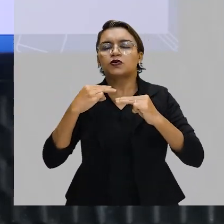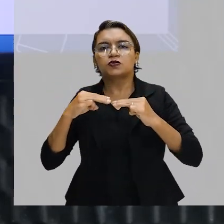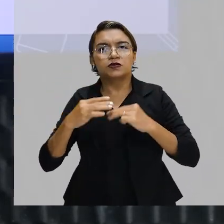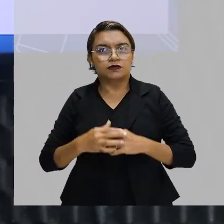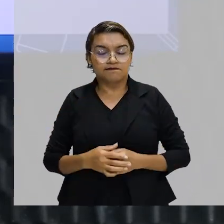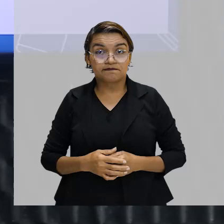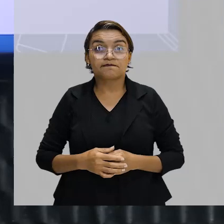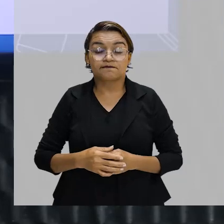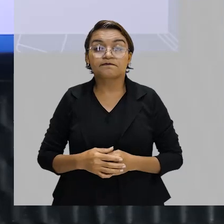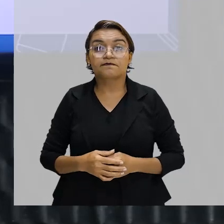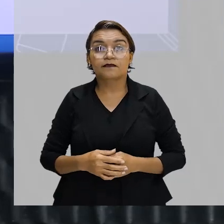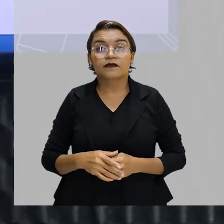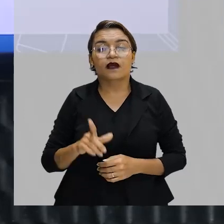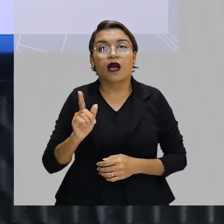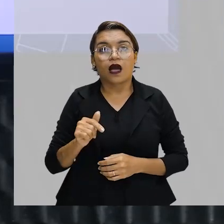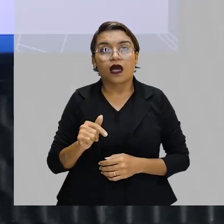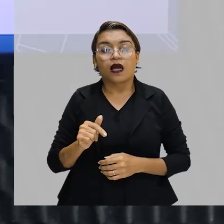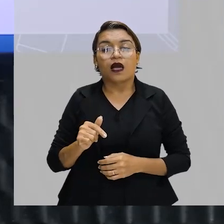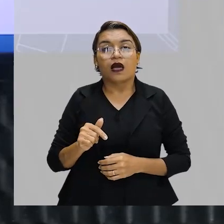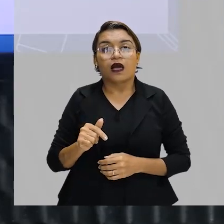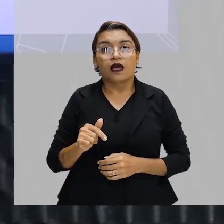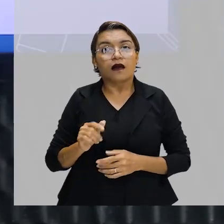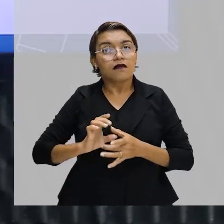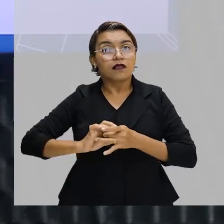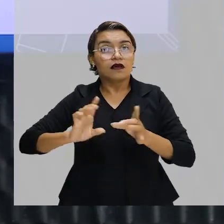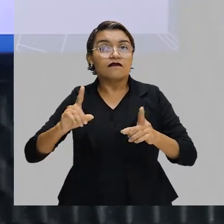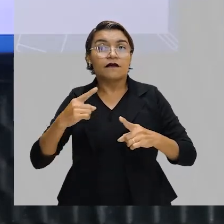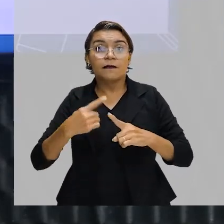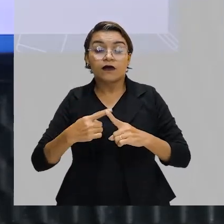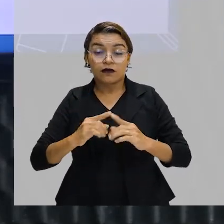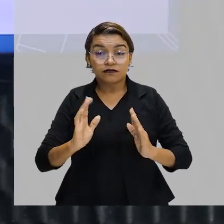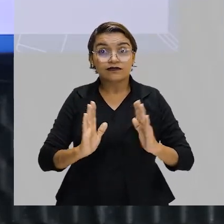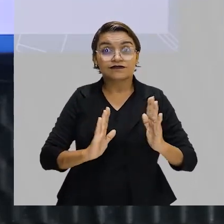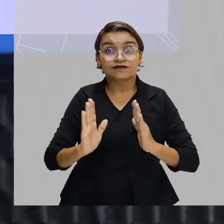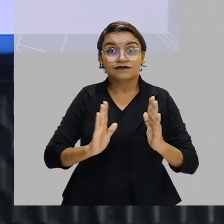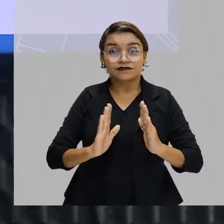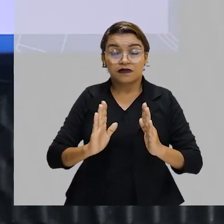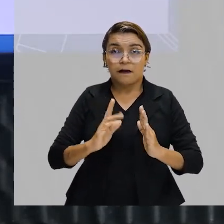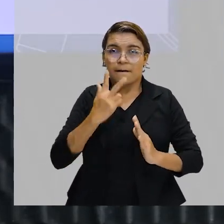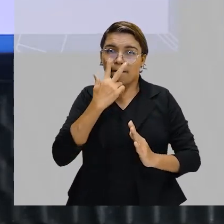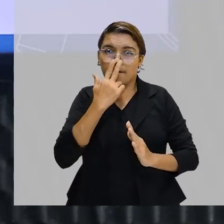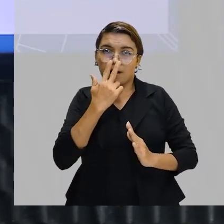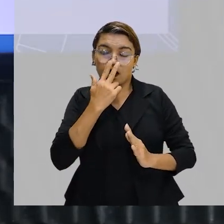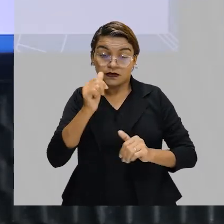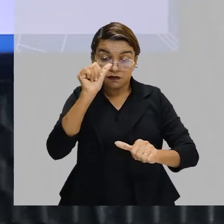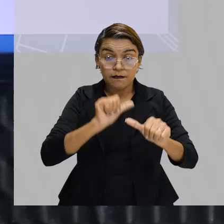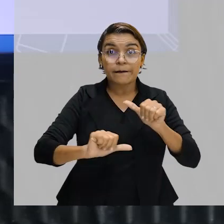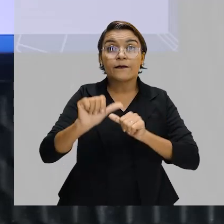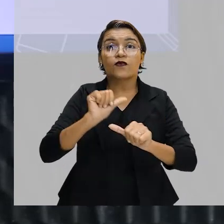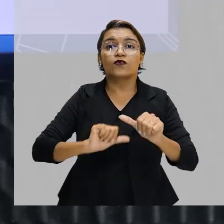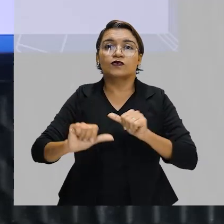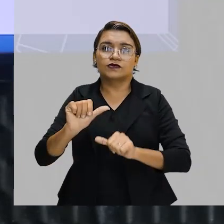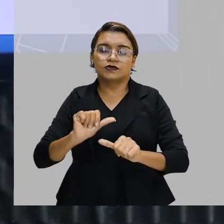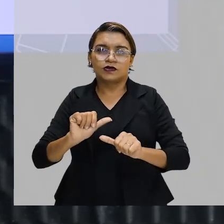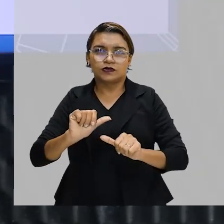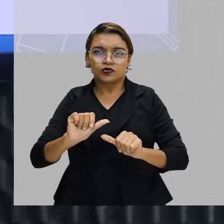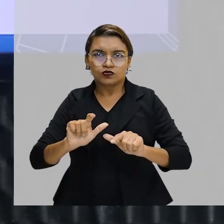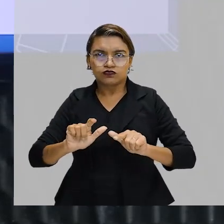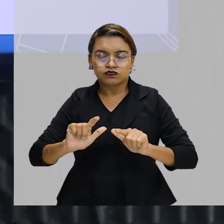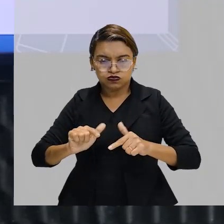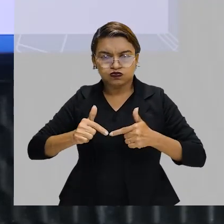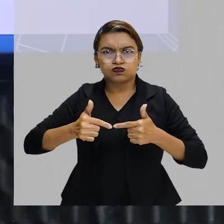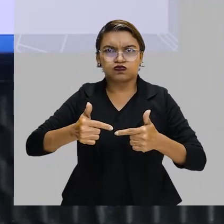de hoje, elas são permitidas justamente por causa dessa fase aqui. Fase heróica, fase de mudança, de